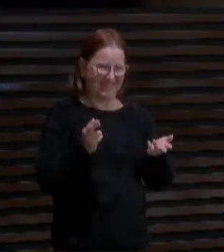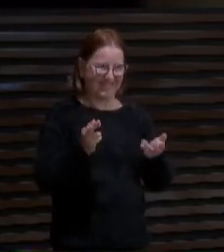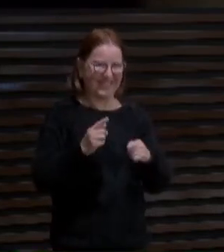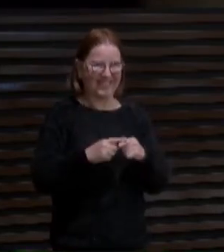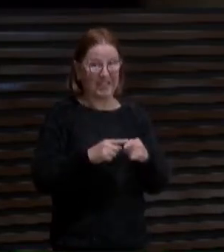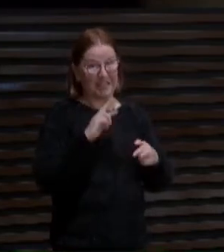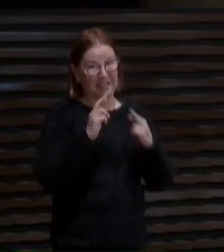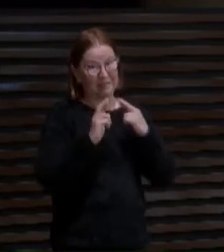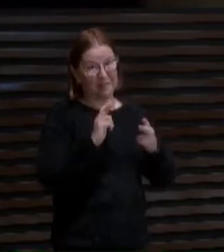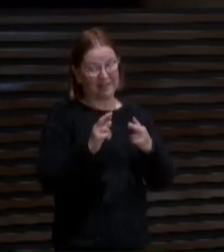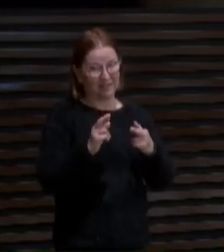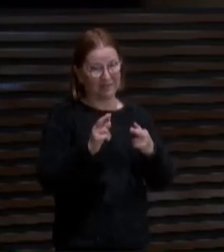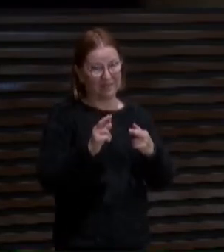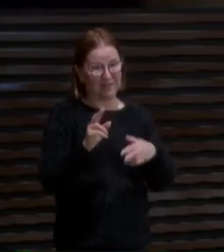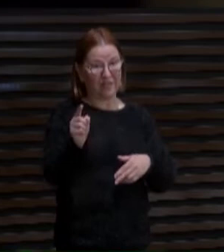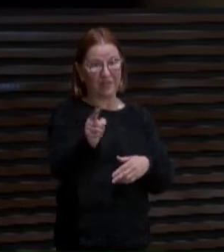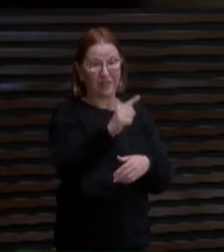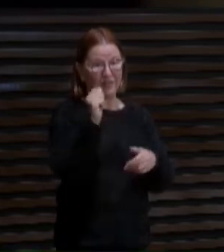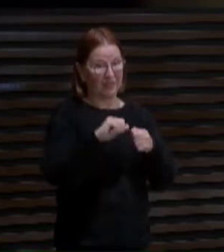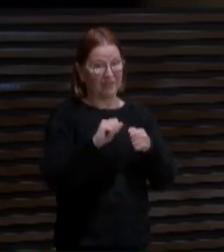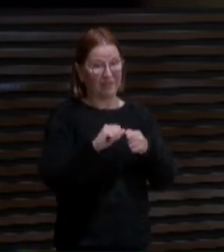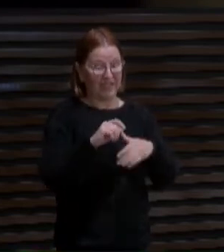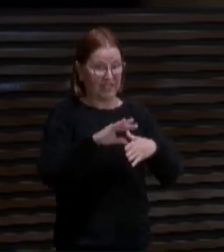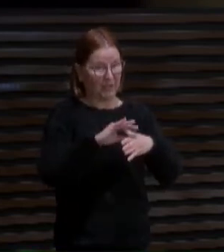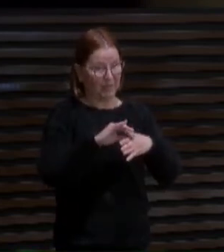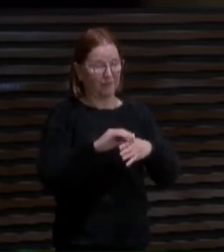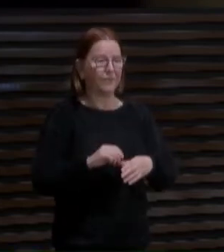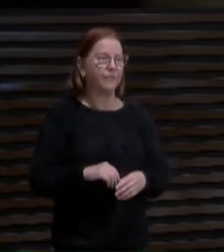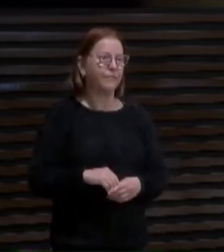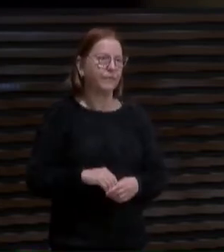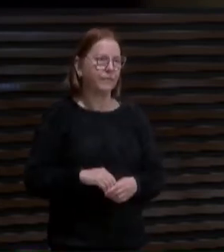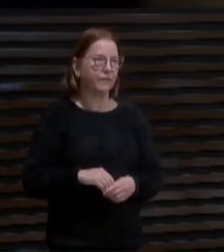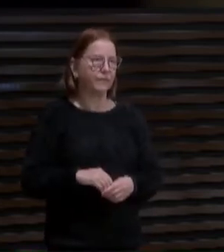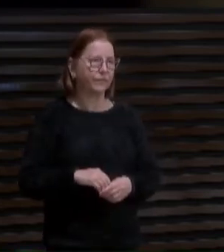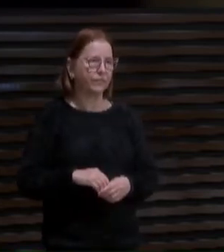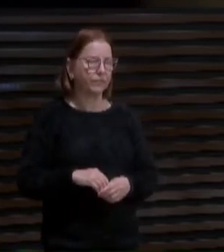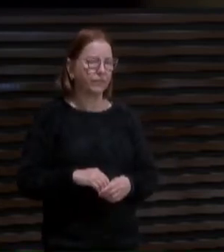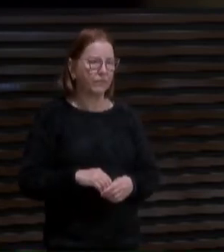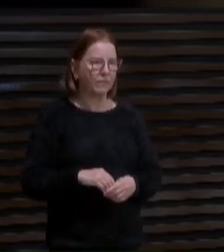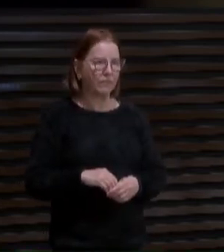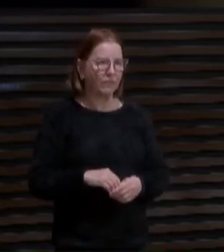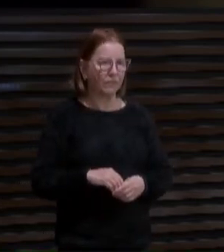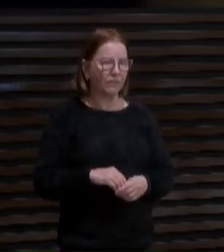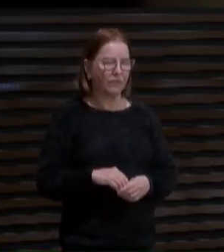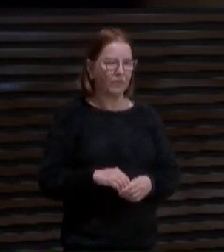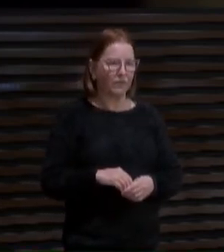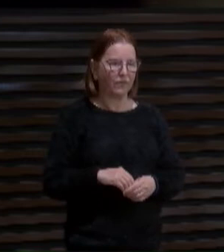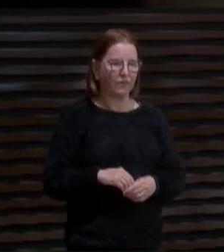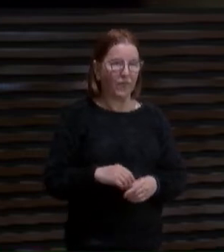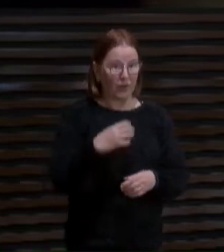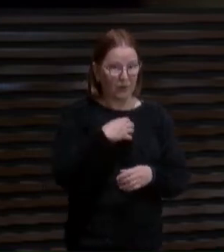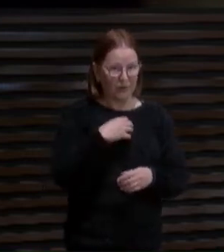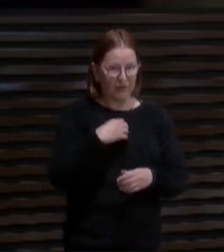mimimi que leva a gente a doenças a forma como um cristão age diz muito acerca